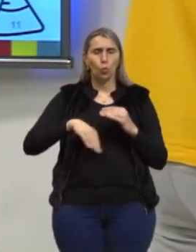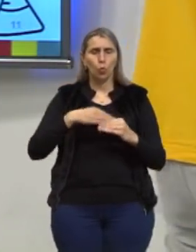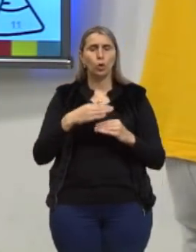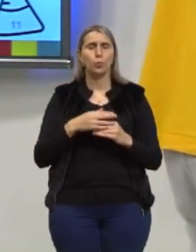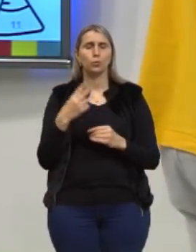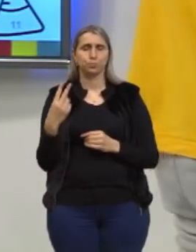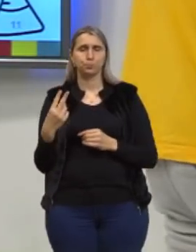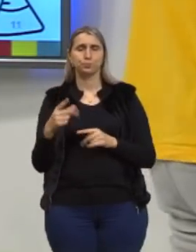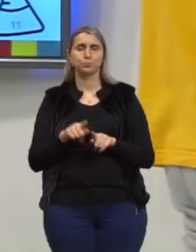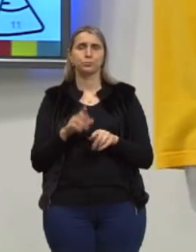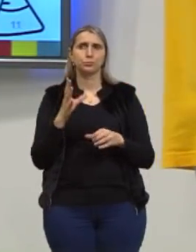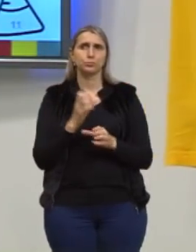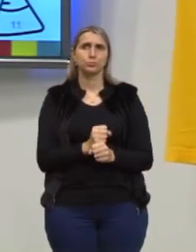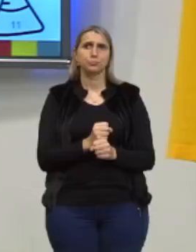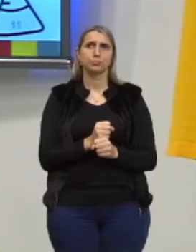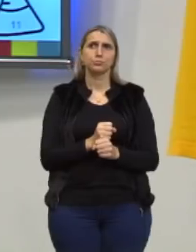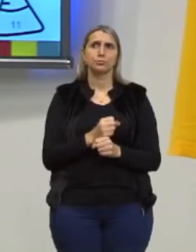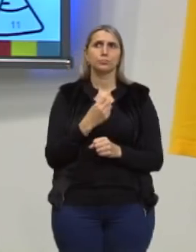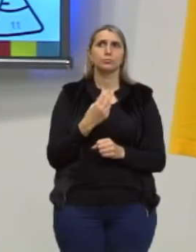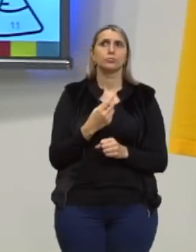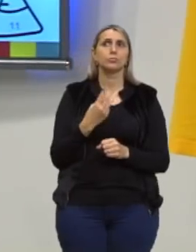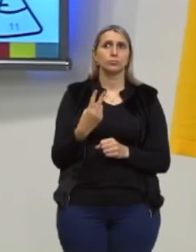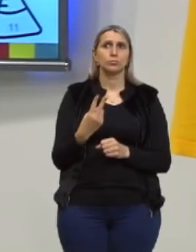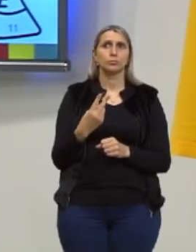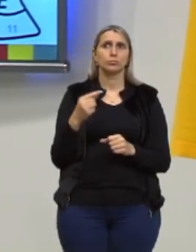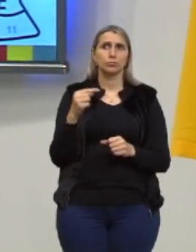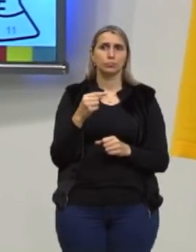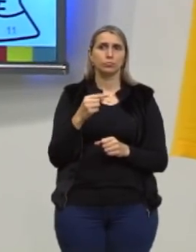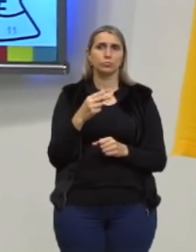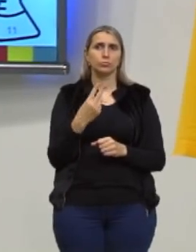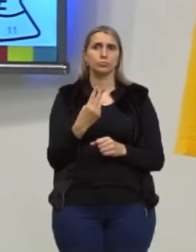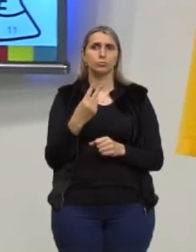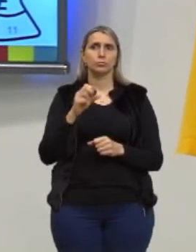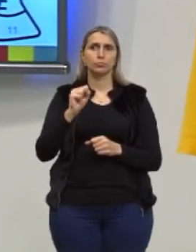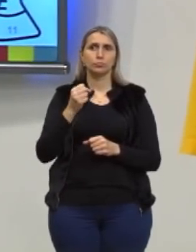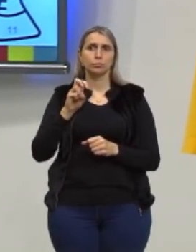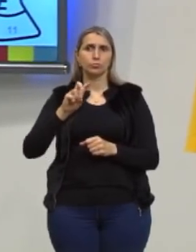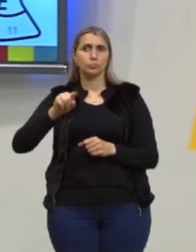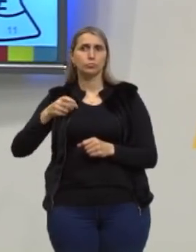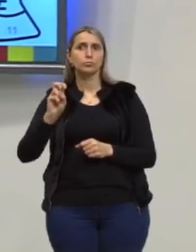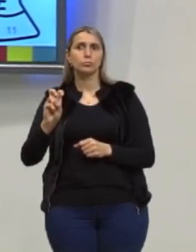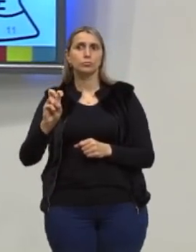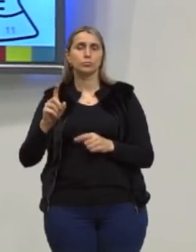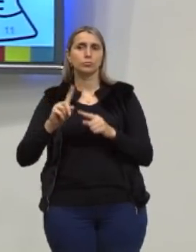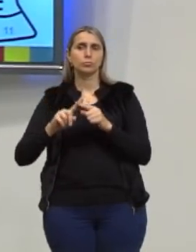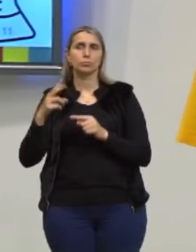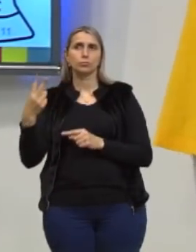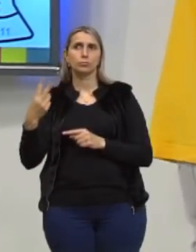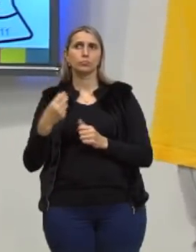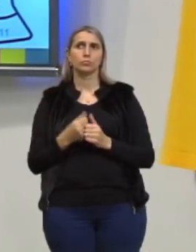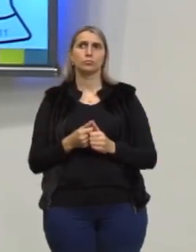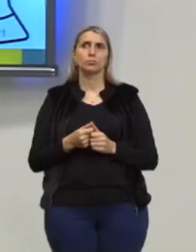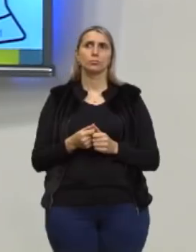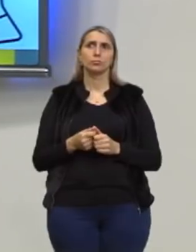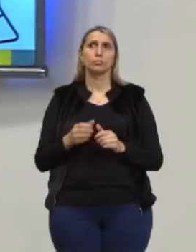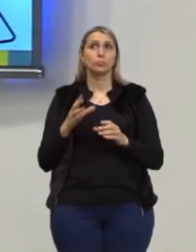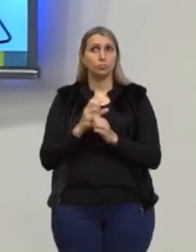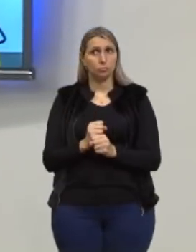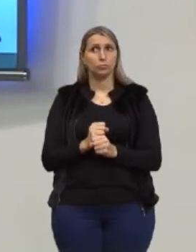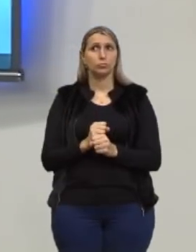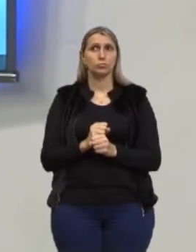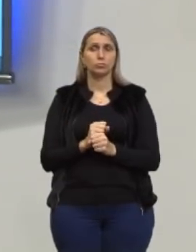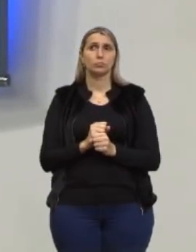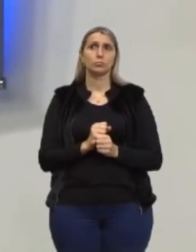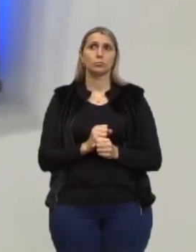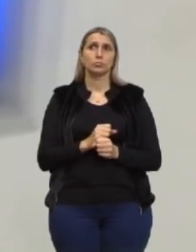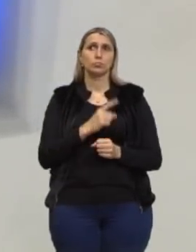mas a equação 2 - 285 vírgula 5 x 2 mas